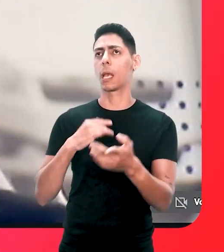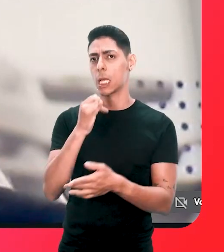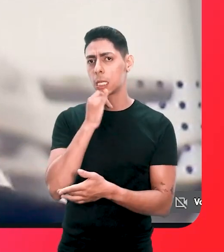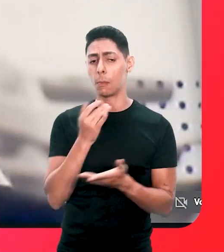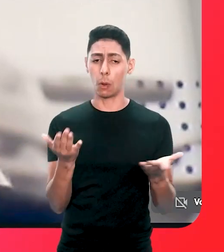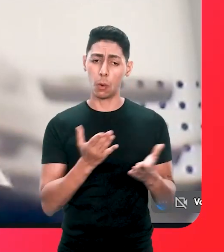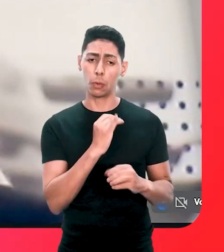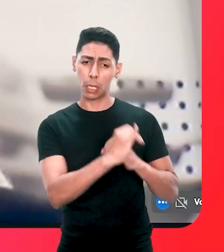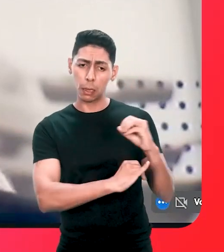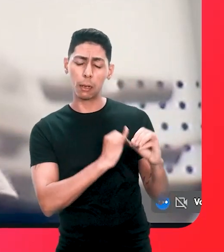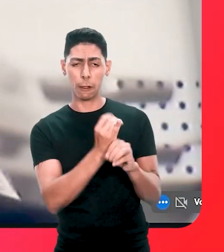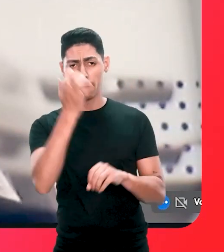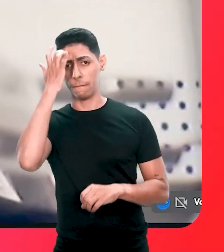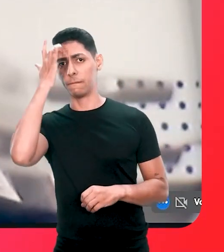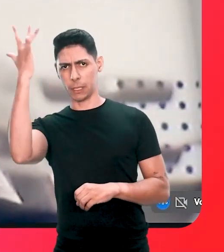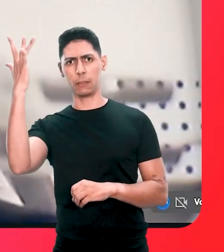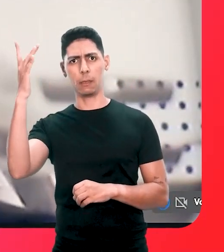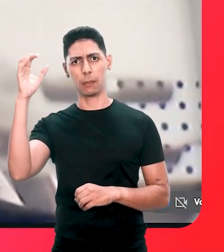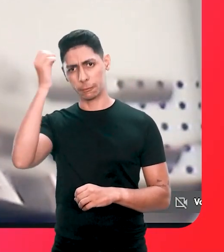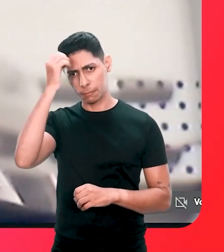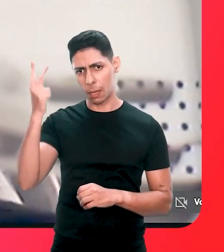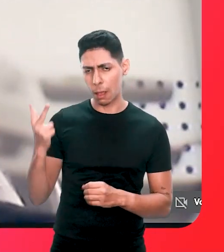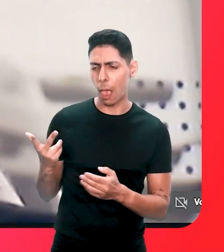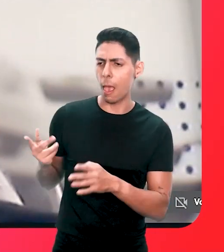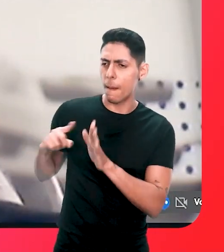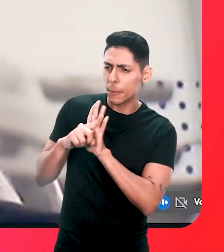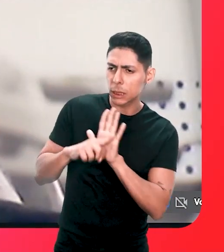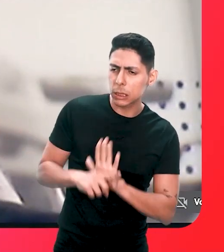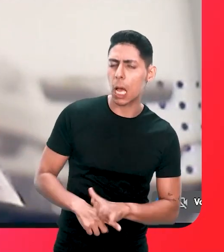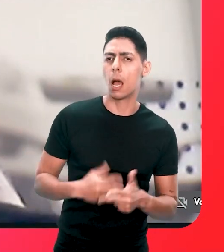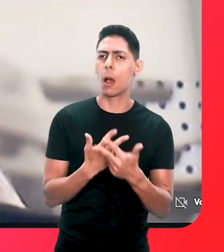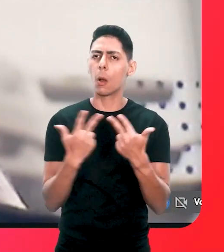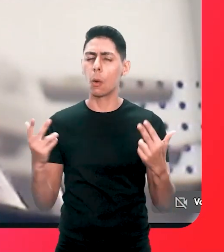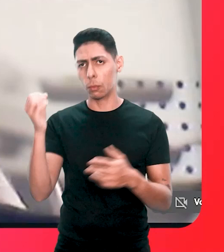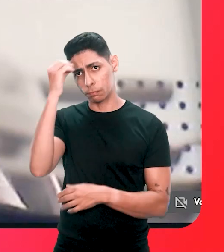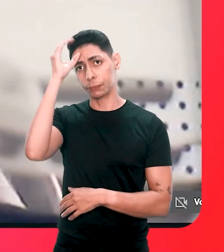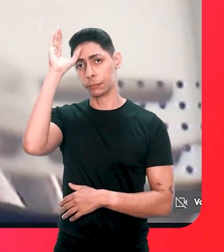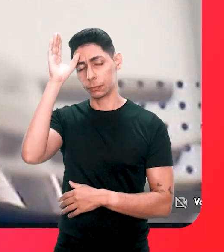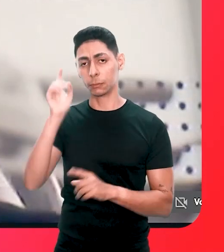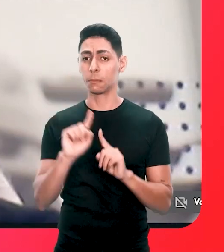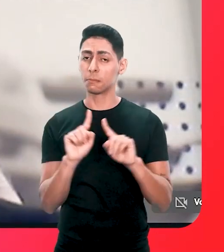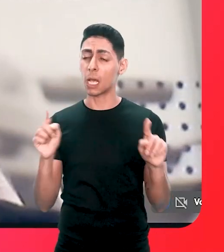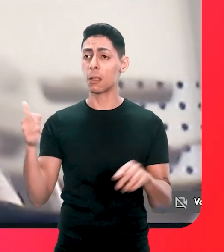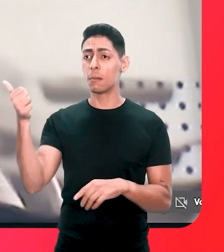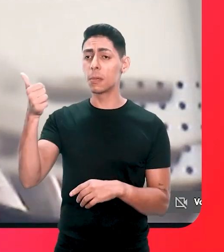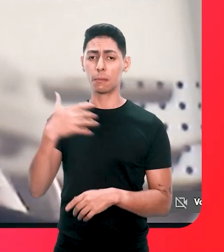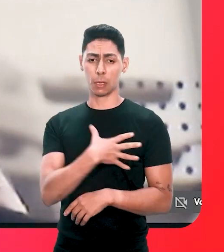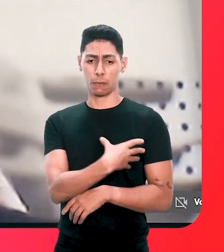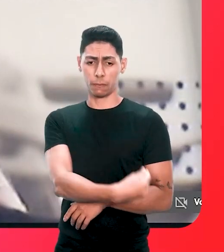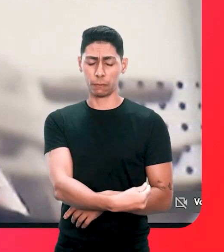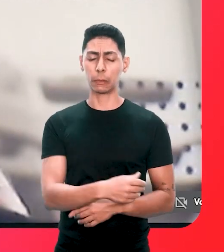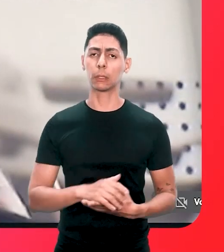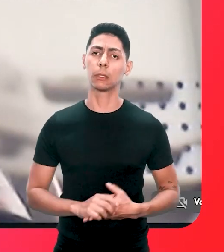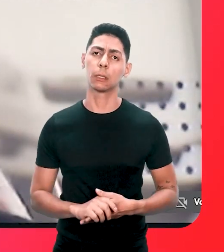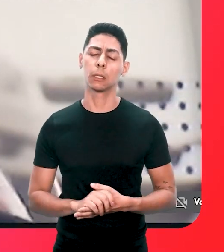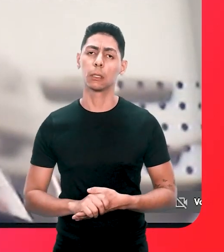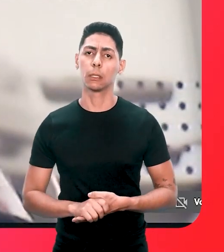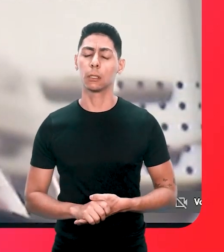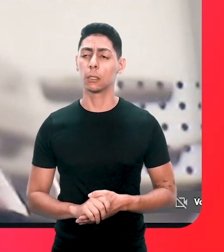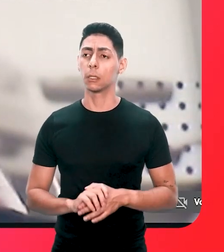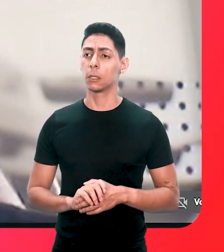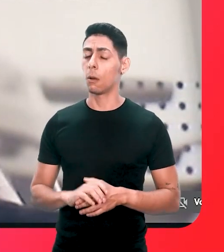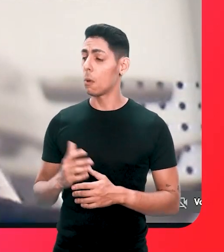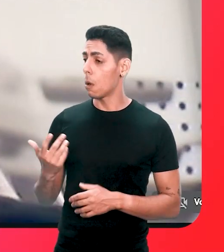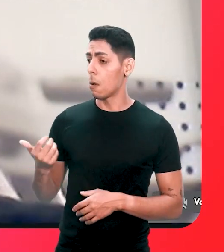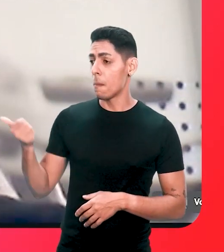hoje facilita a esperteza, né? Sim. Primeiro filho, né? Ali, era meu